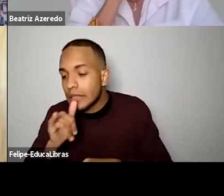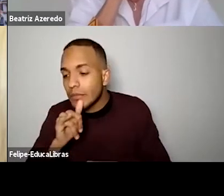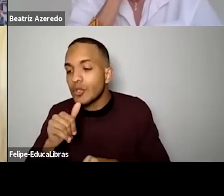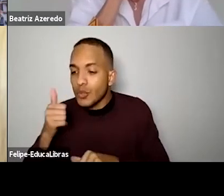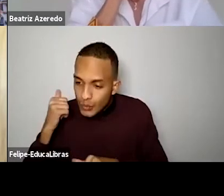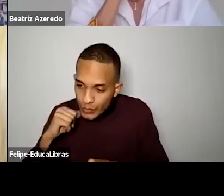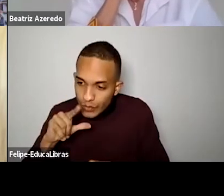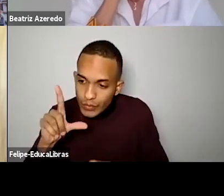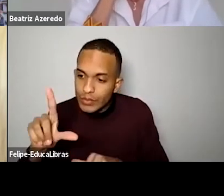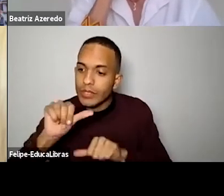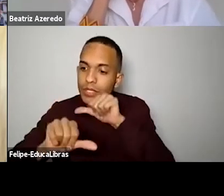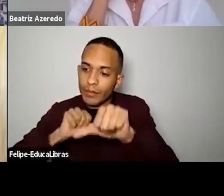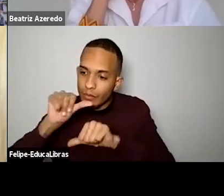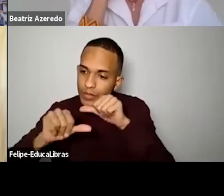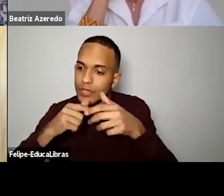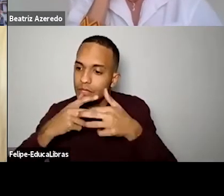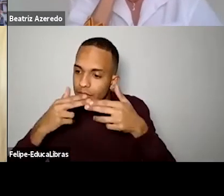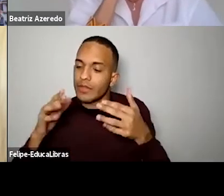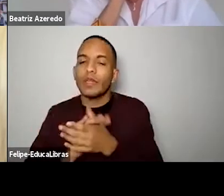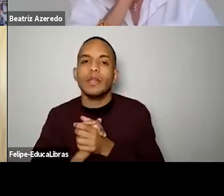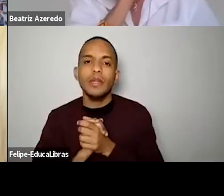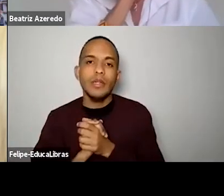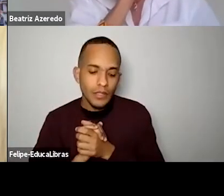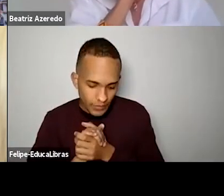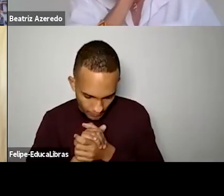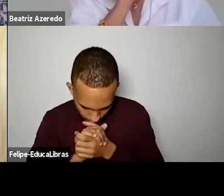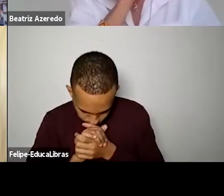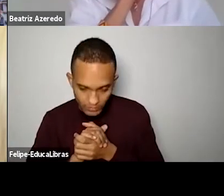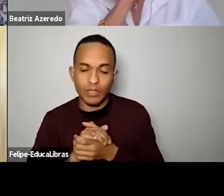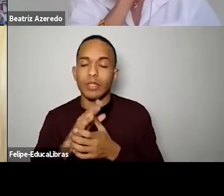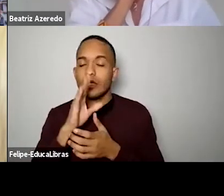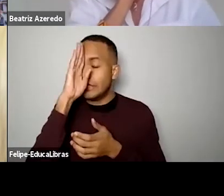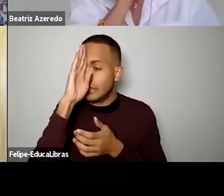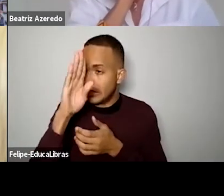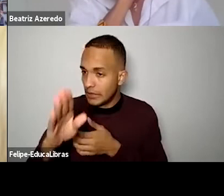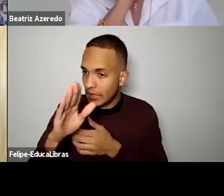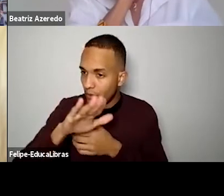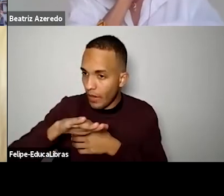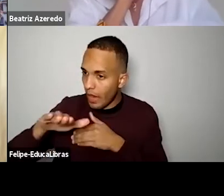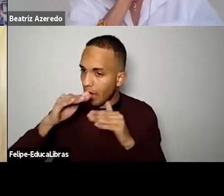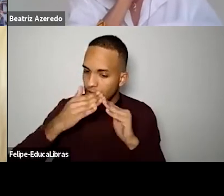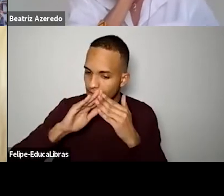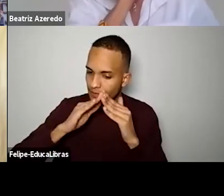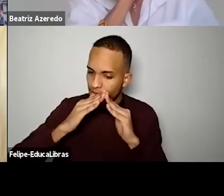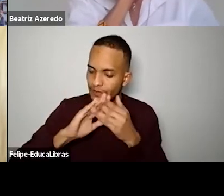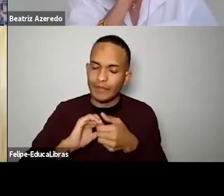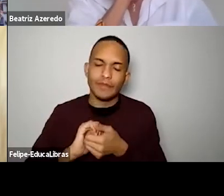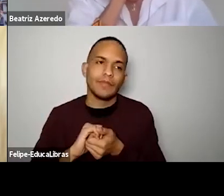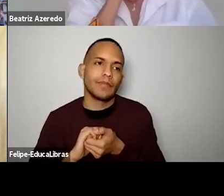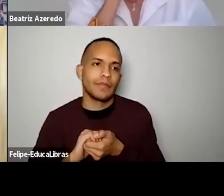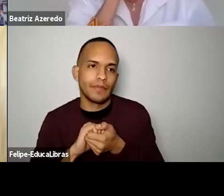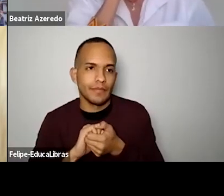essas grandes transformações vão acontecer direto das favelas, né? Dos seus próprios moradores.